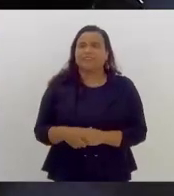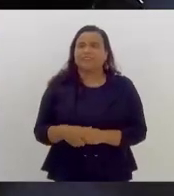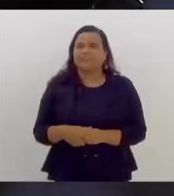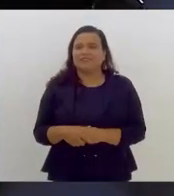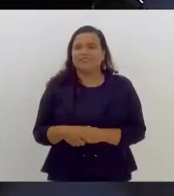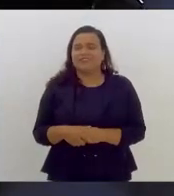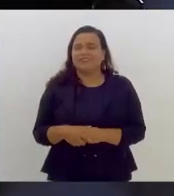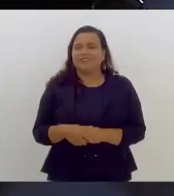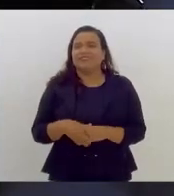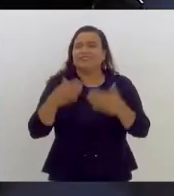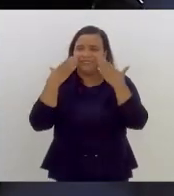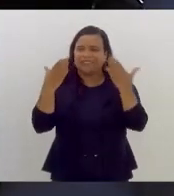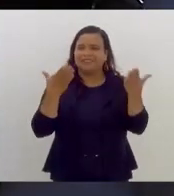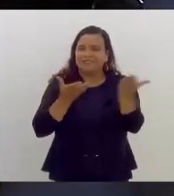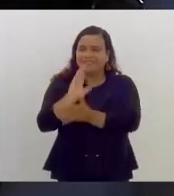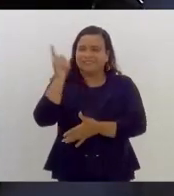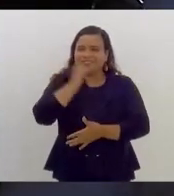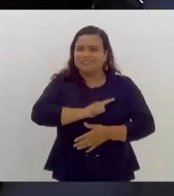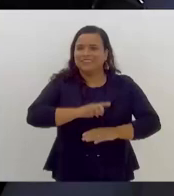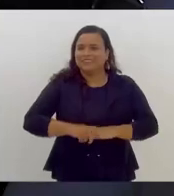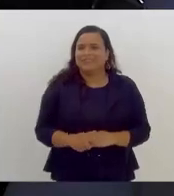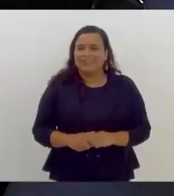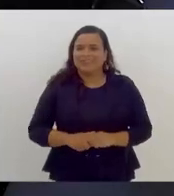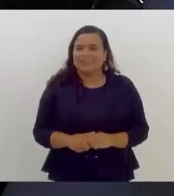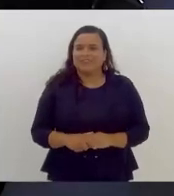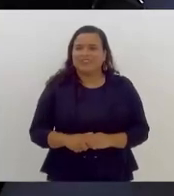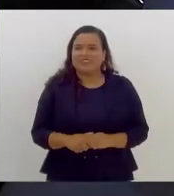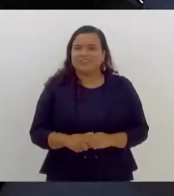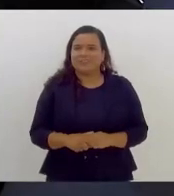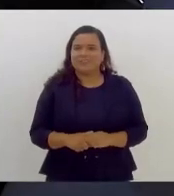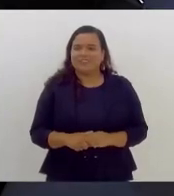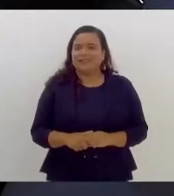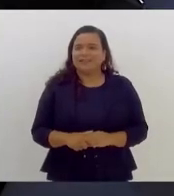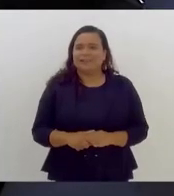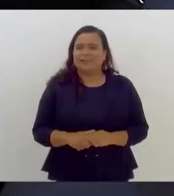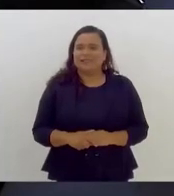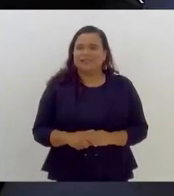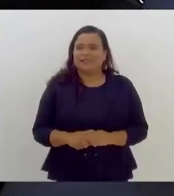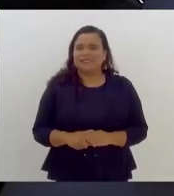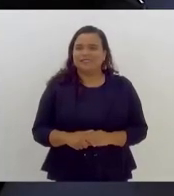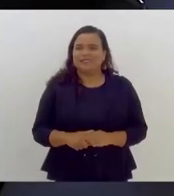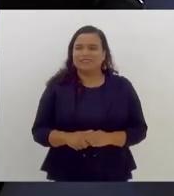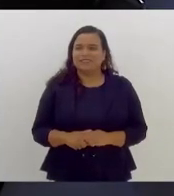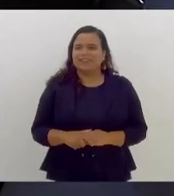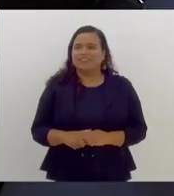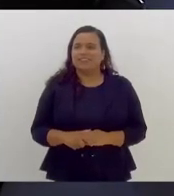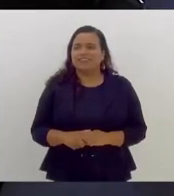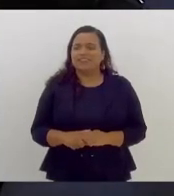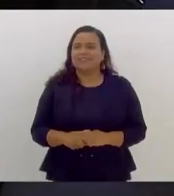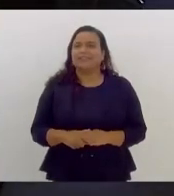destaques foram aprovados. Agora vamos à pauta